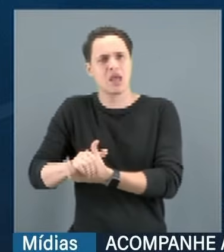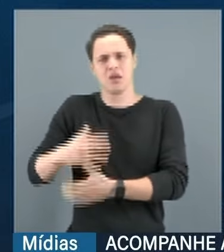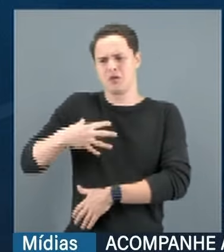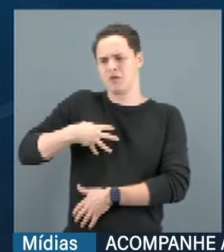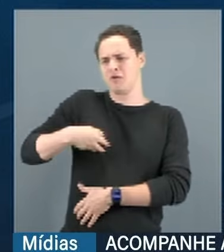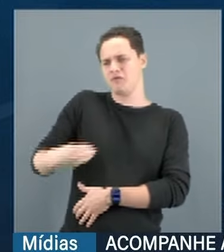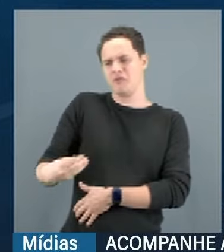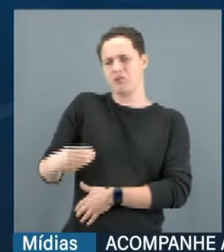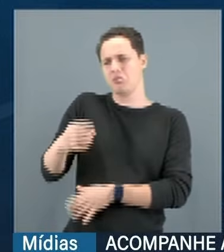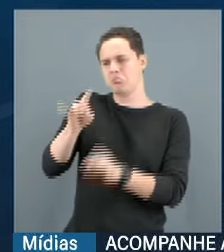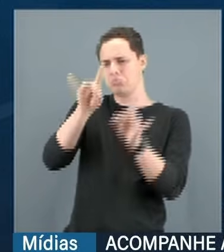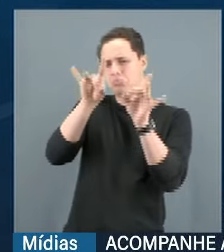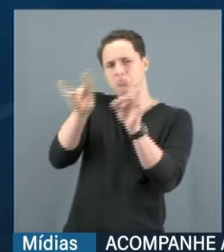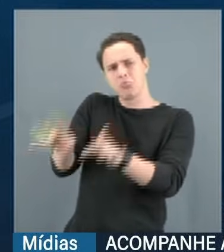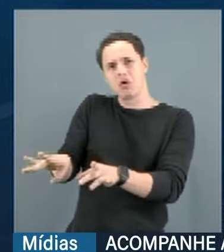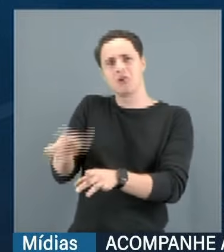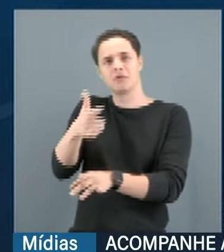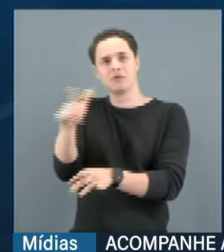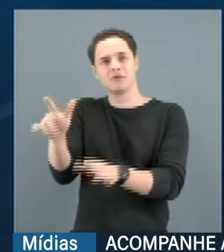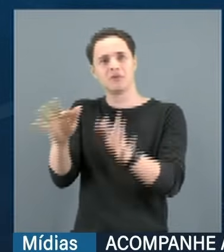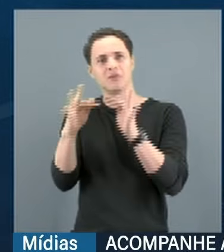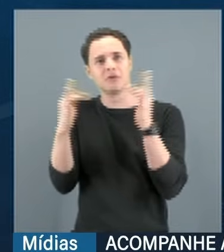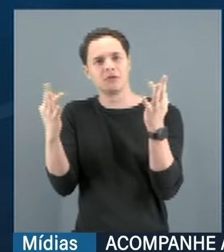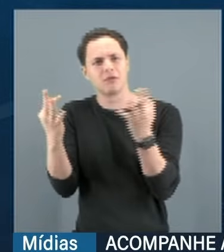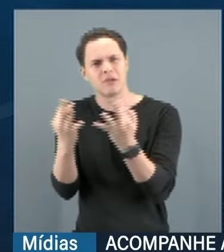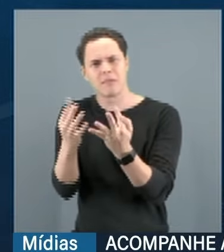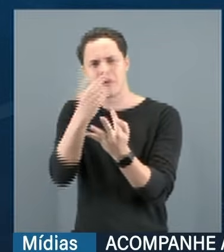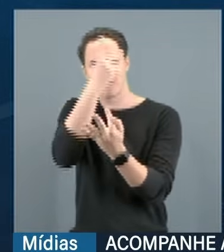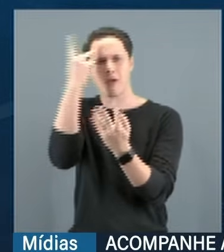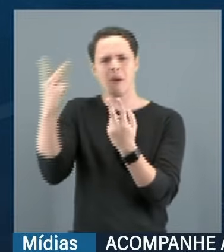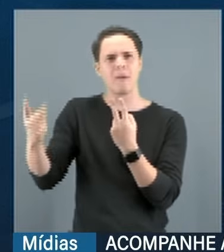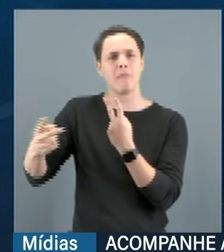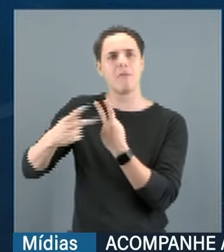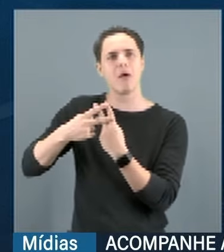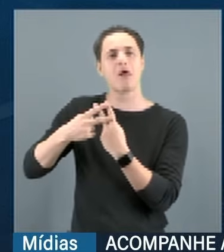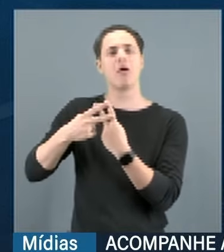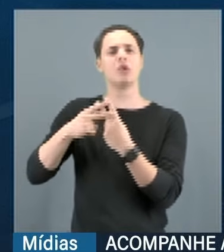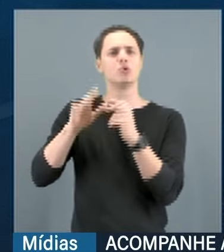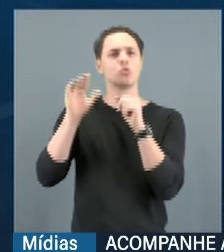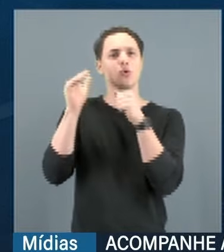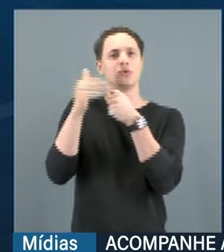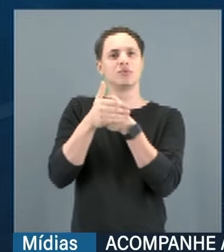desamparados, com seus parentes presos ou escondidos.